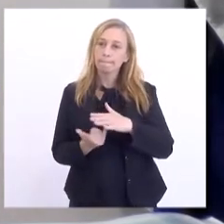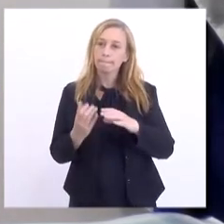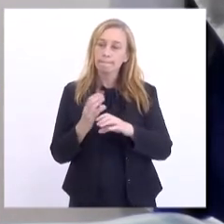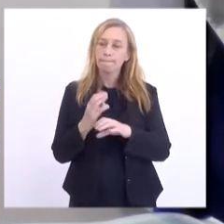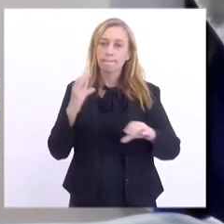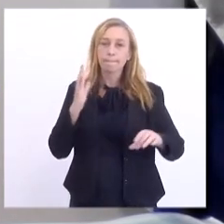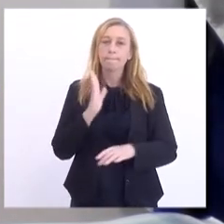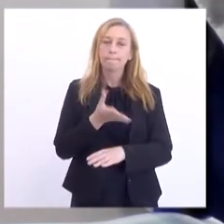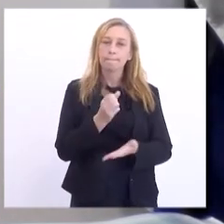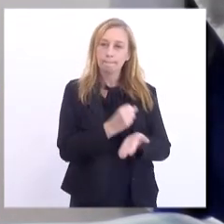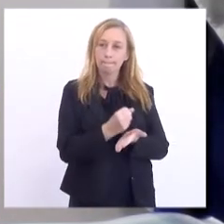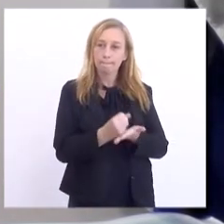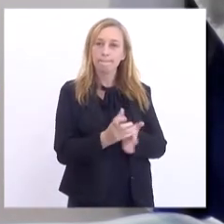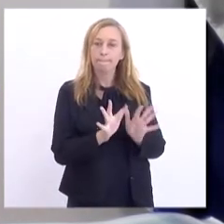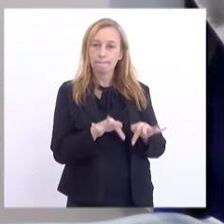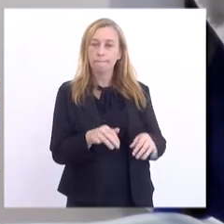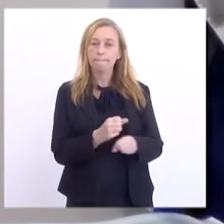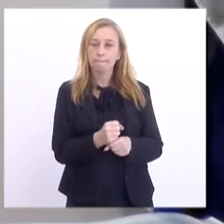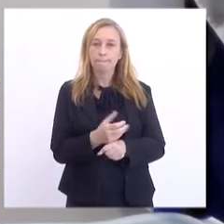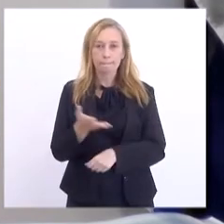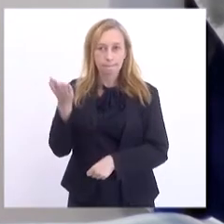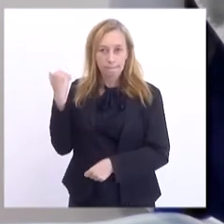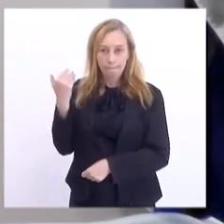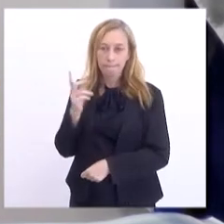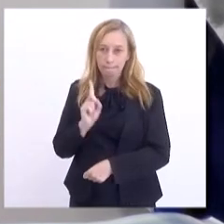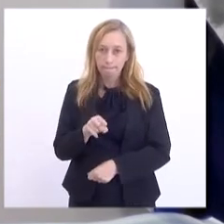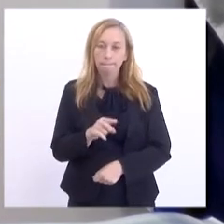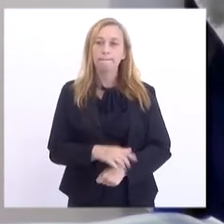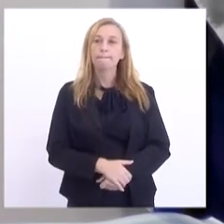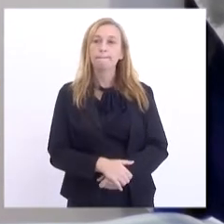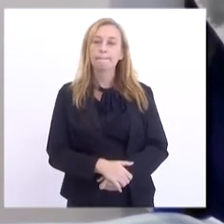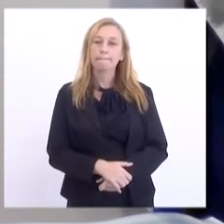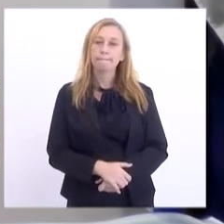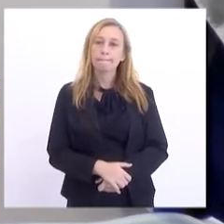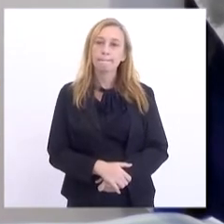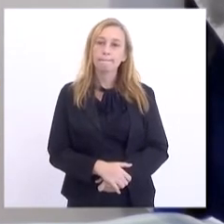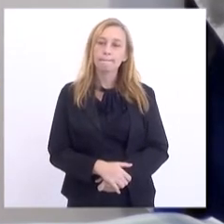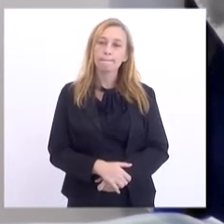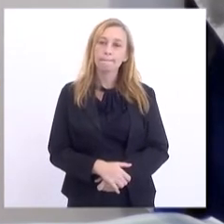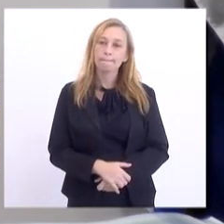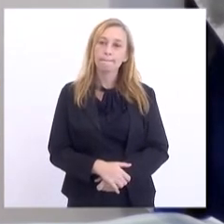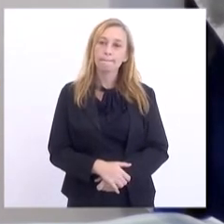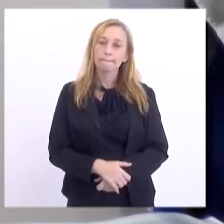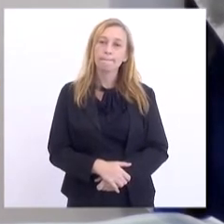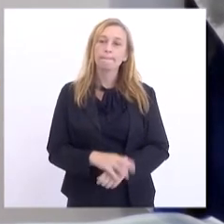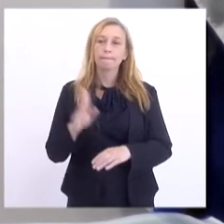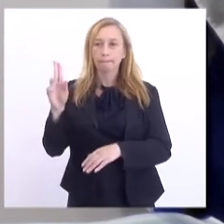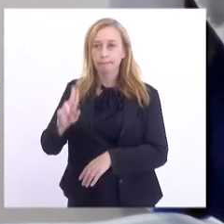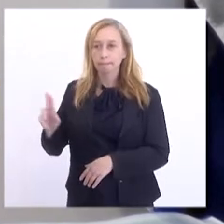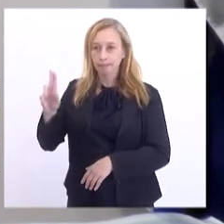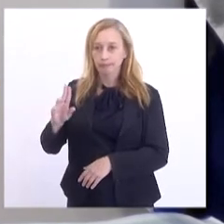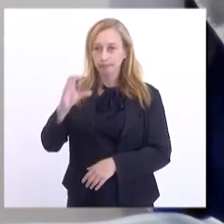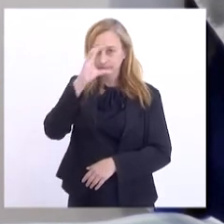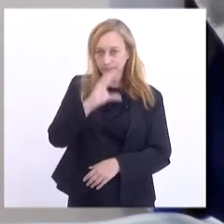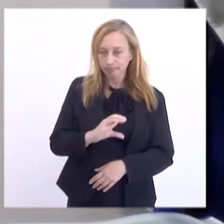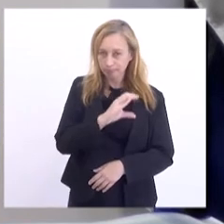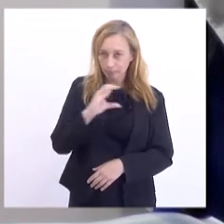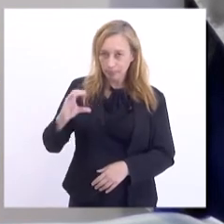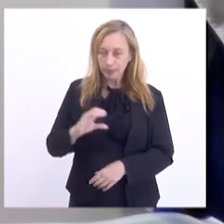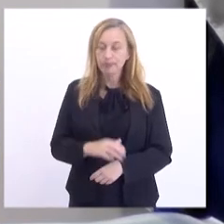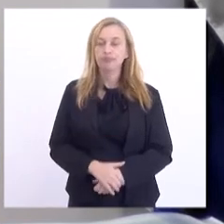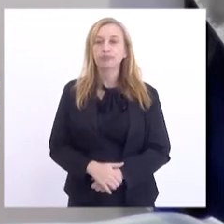até já contrato desde o final do ano passado a pontifícia Universidade Católica de